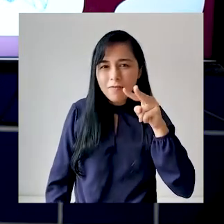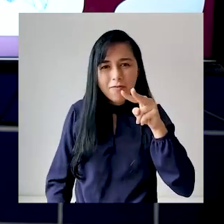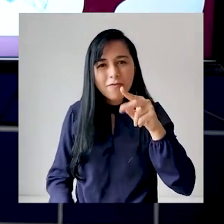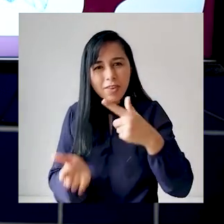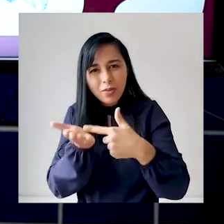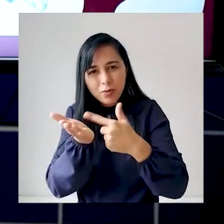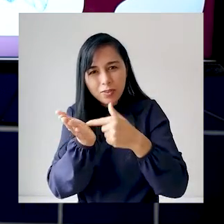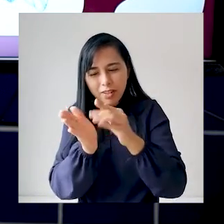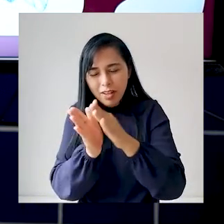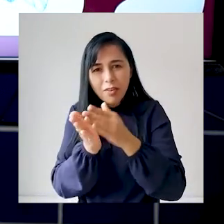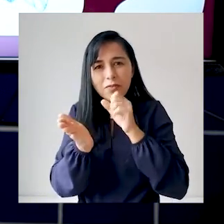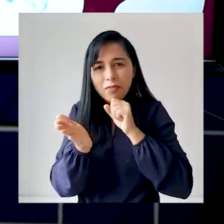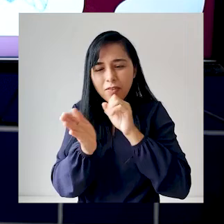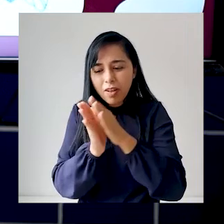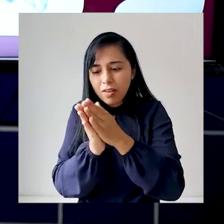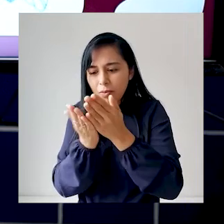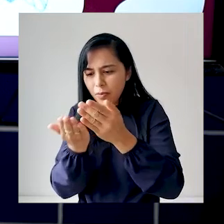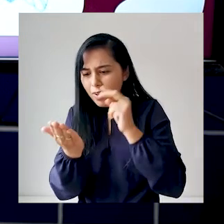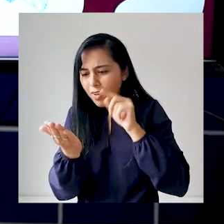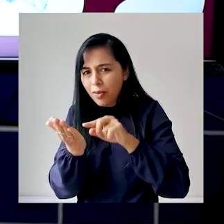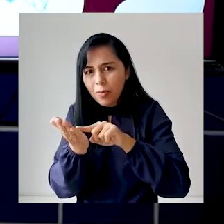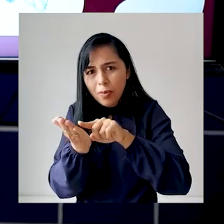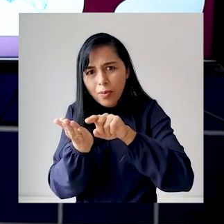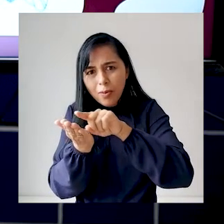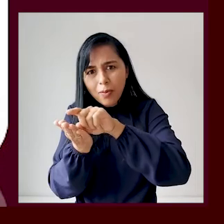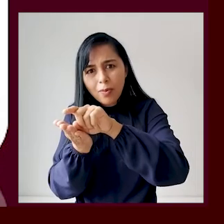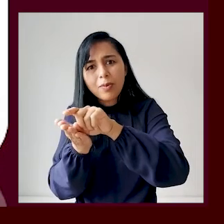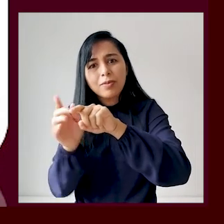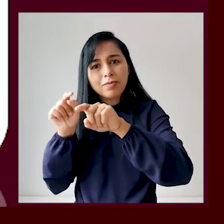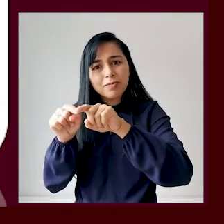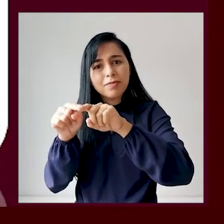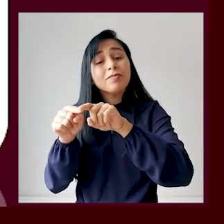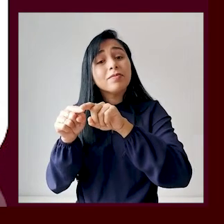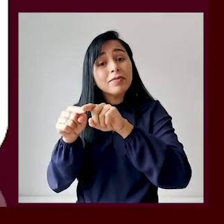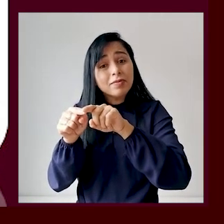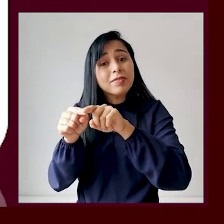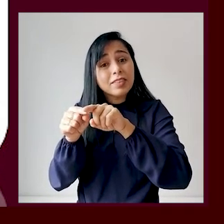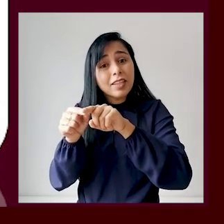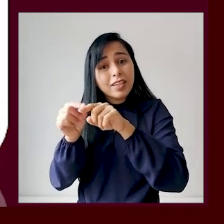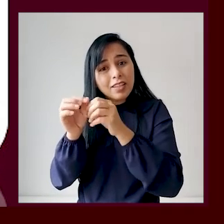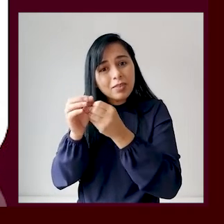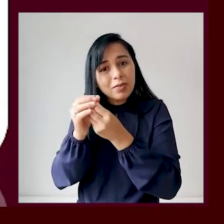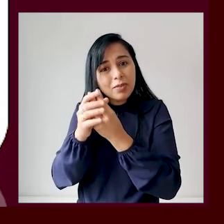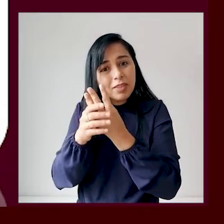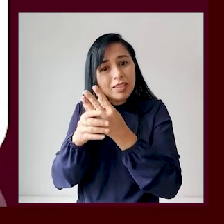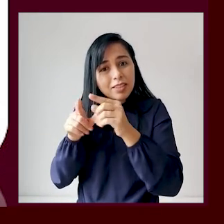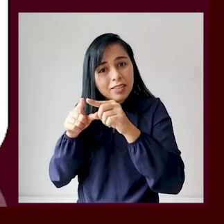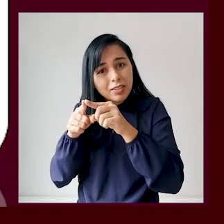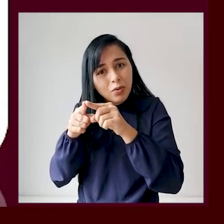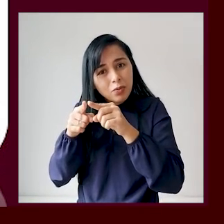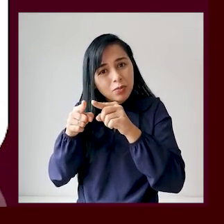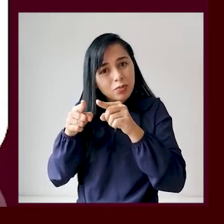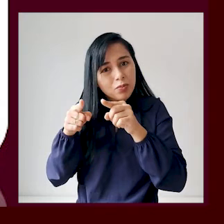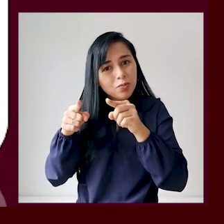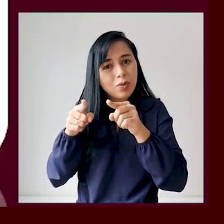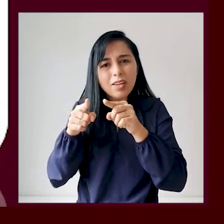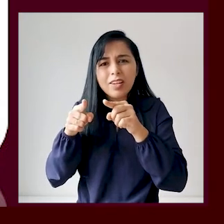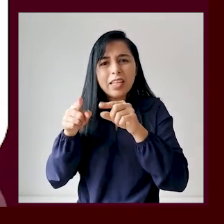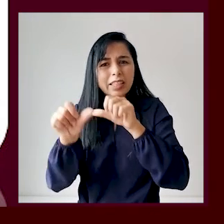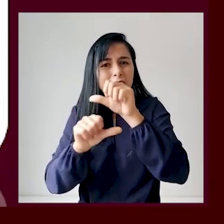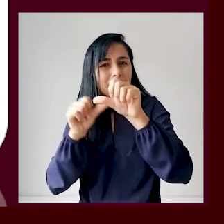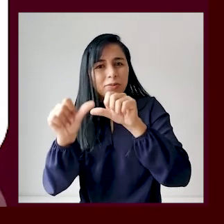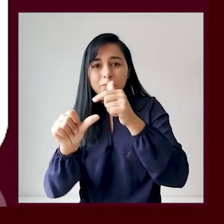livros. Ela nasce dessa forma e cresce sem transformação para virar o